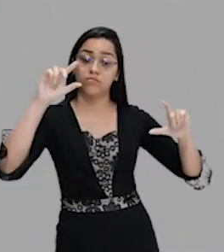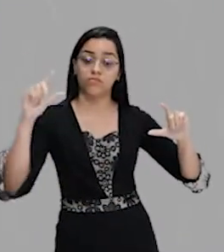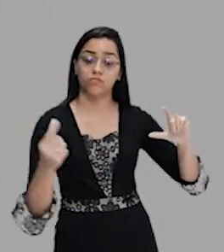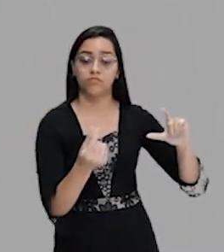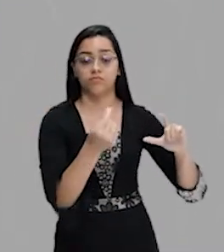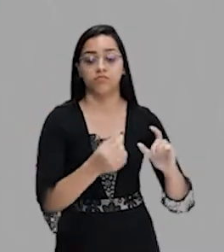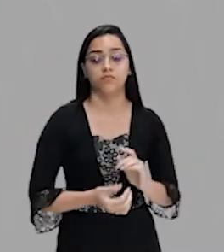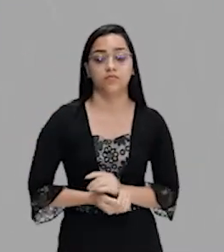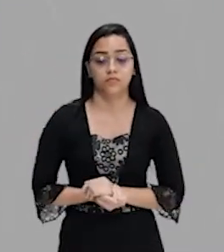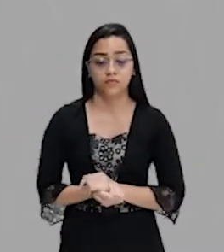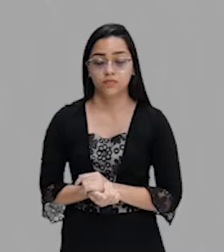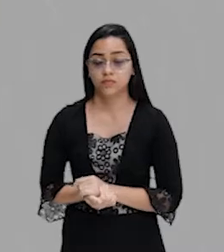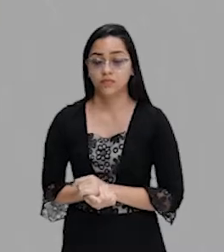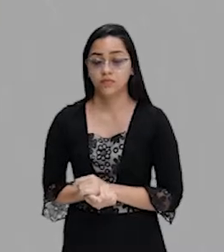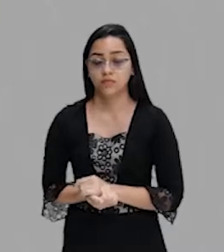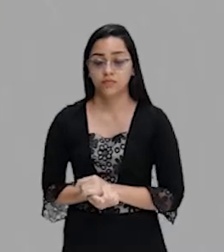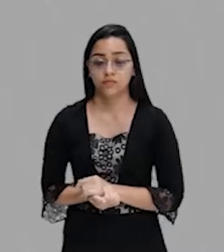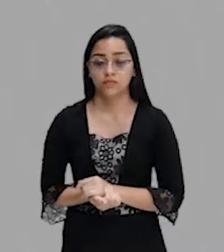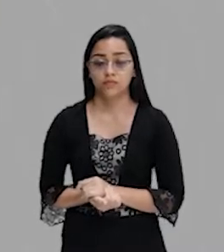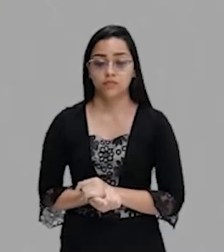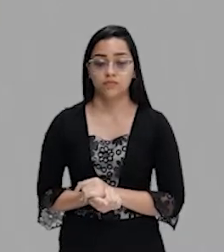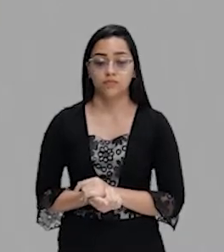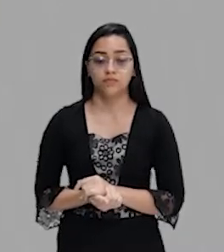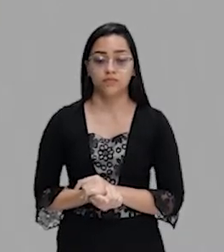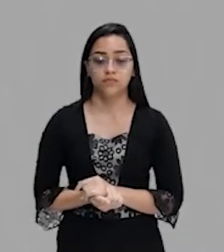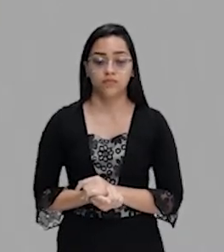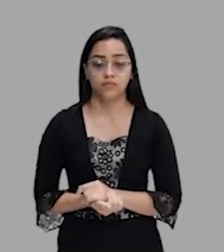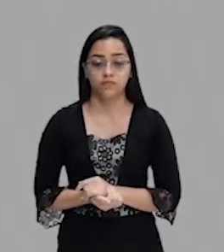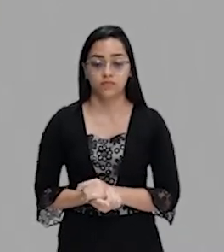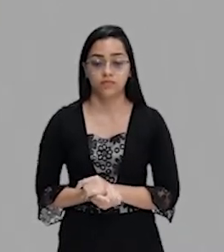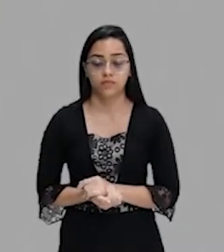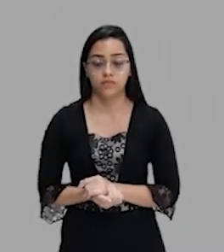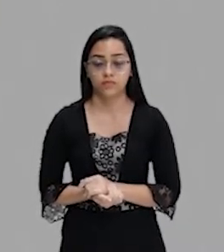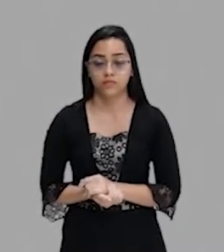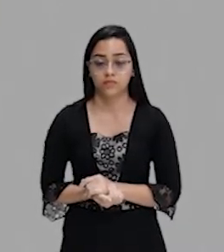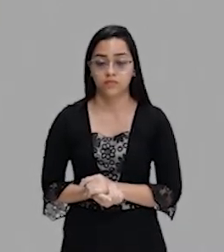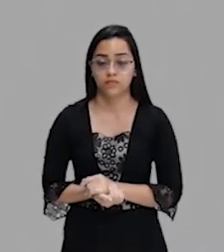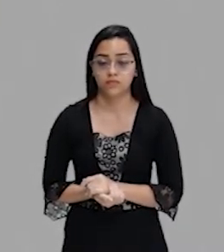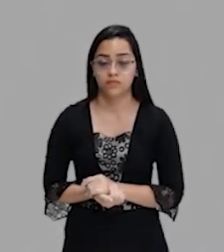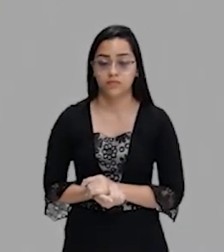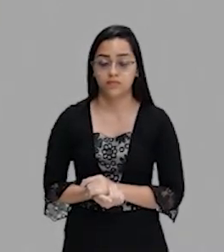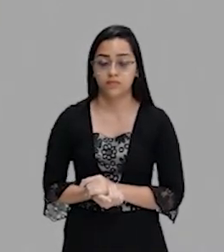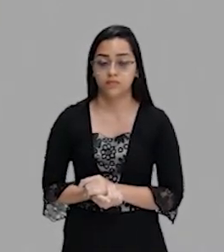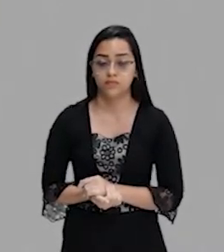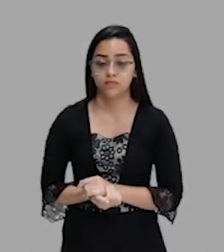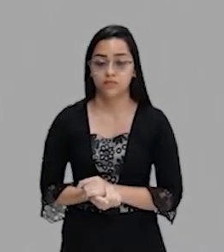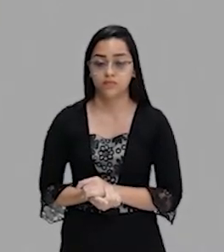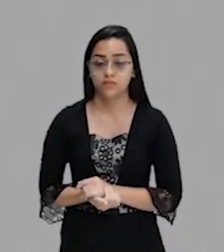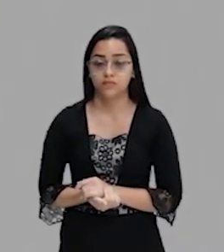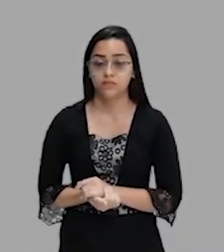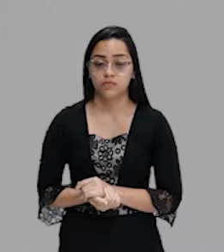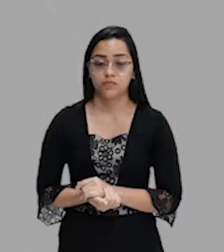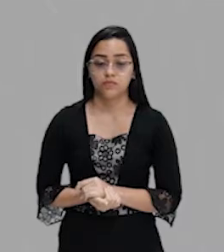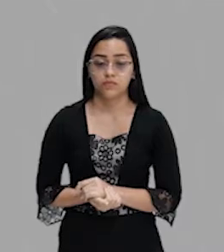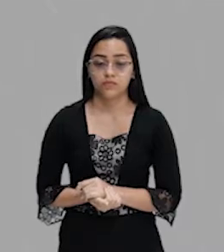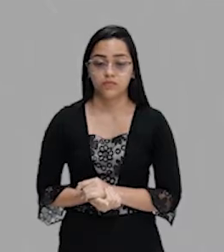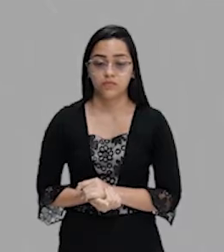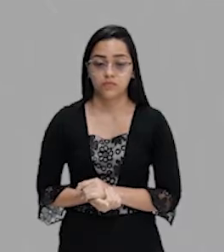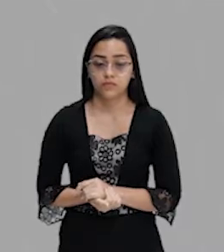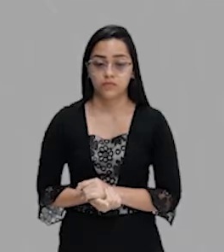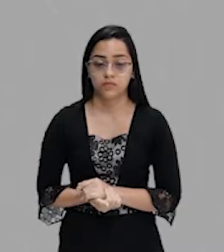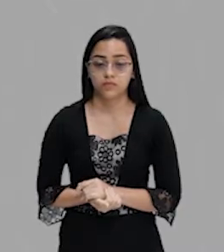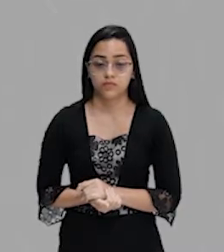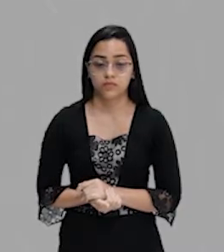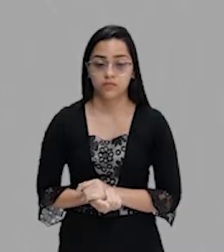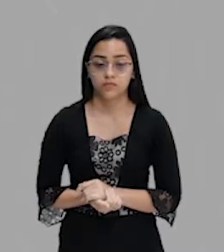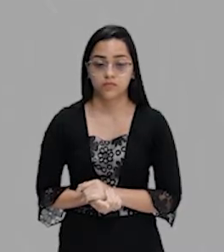ela é considerada, a nossa Lua, né, ela é considerada a sexta maior Lua do nosso sistema solar, né, a sexta mais